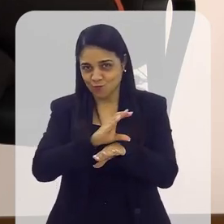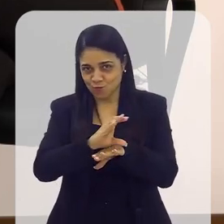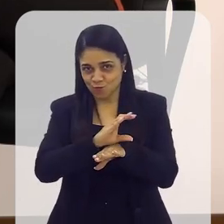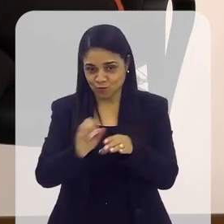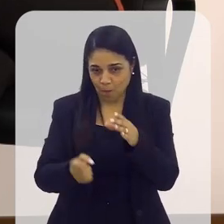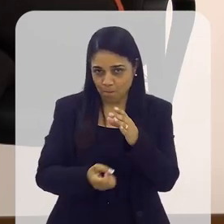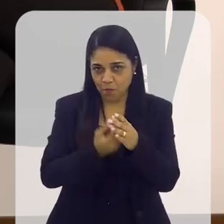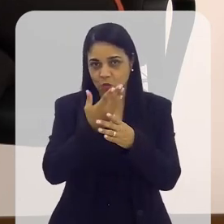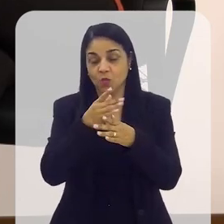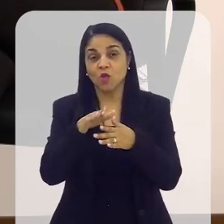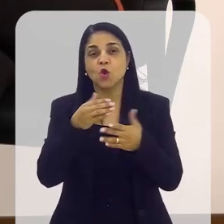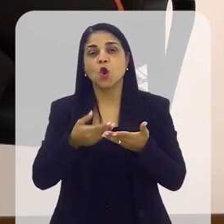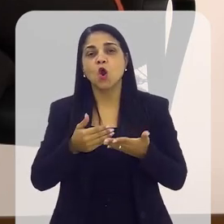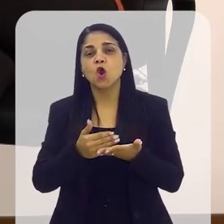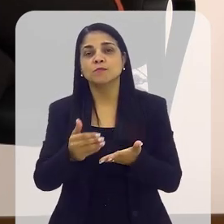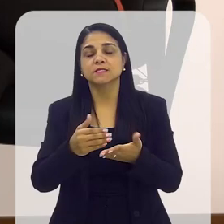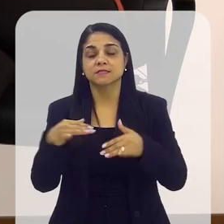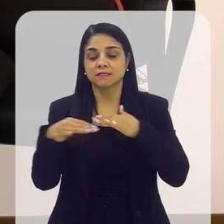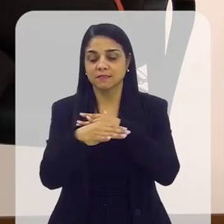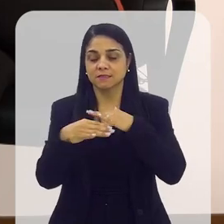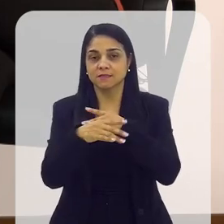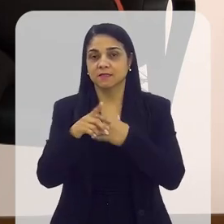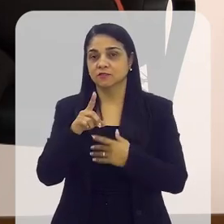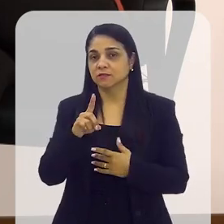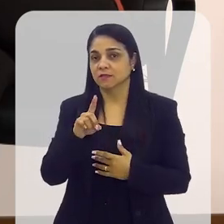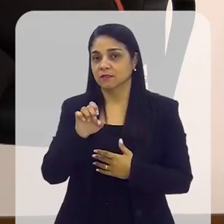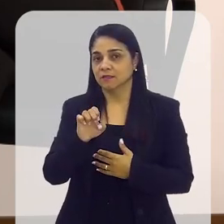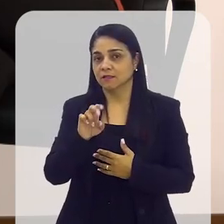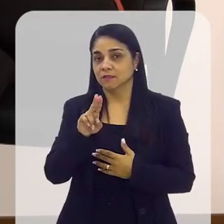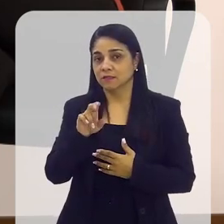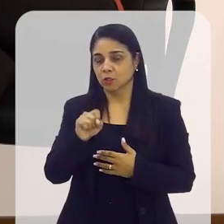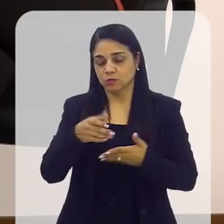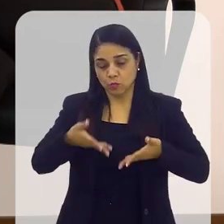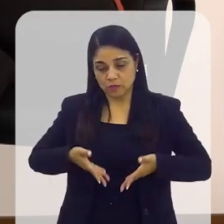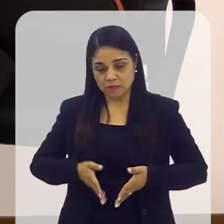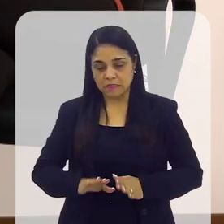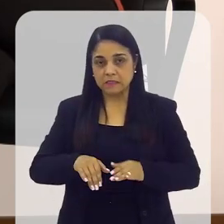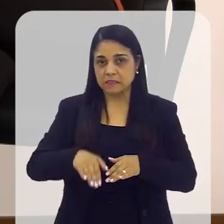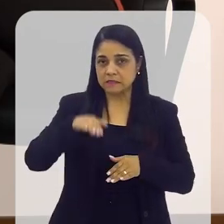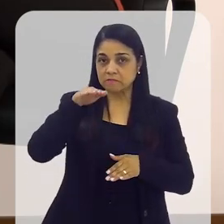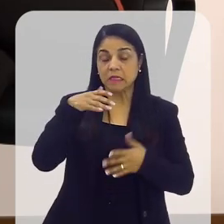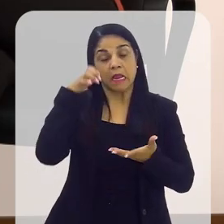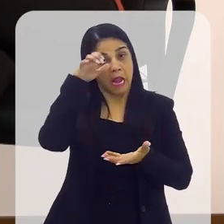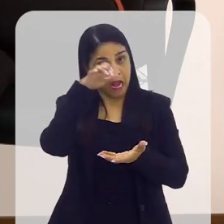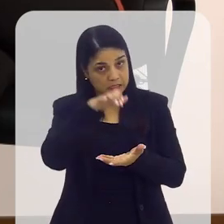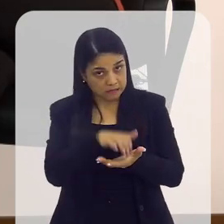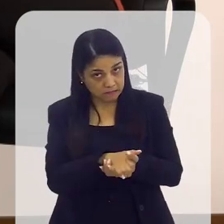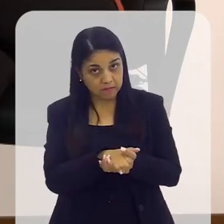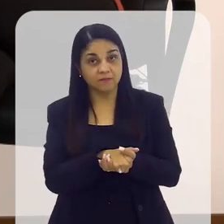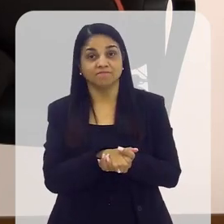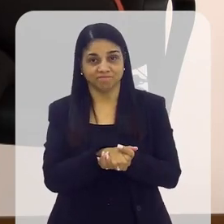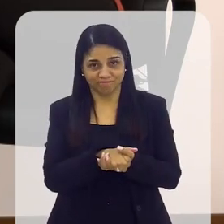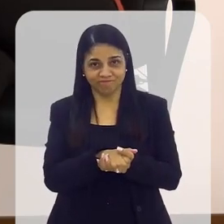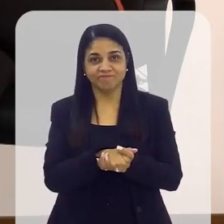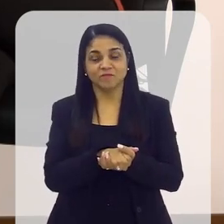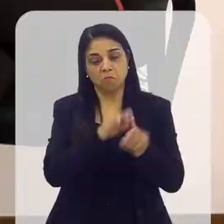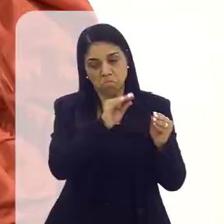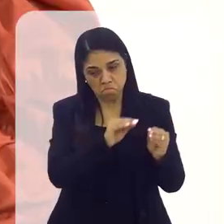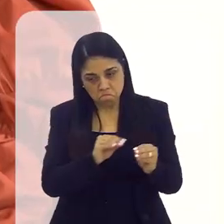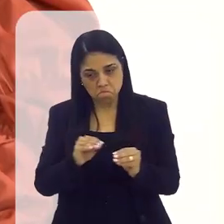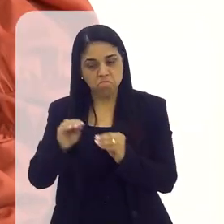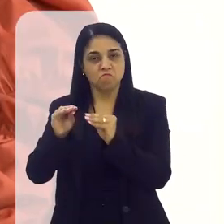E você começou aonde? Na Cidade de Deus, porque eu fui nascida e criada na Cidade de Deus. Casei, né?